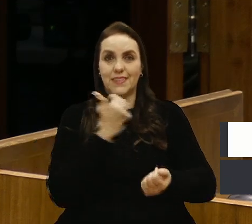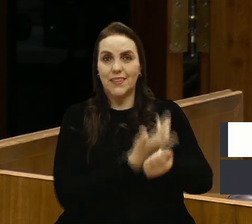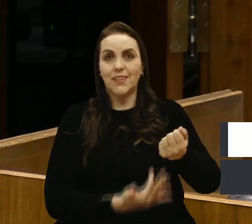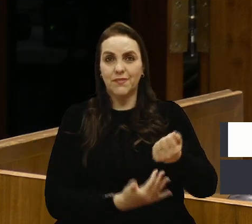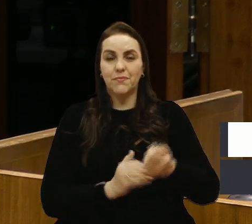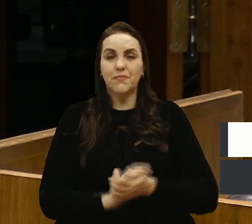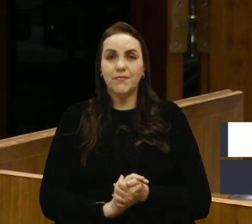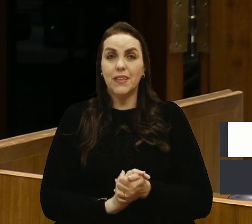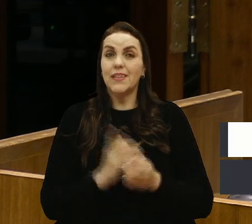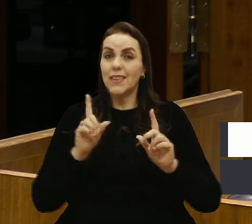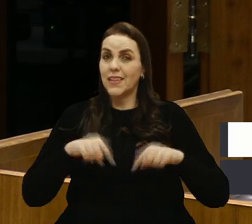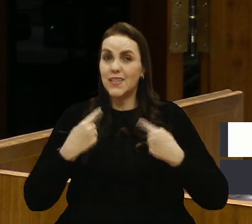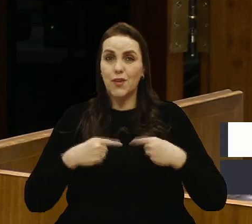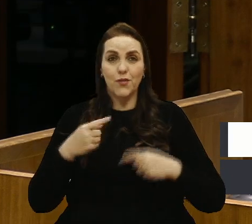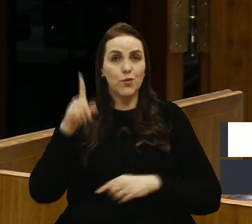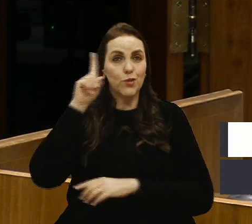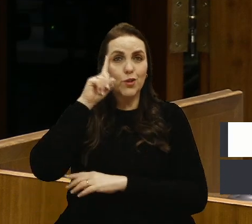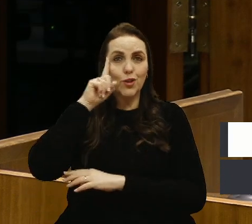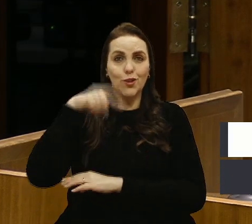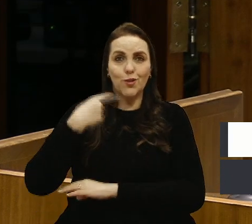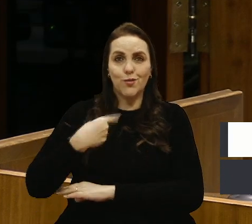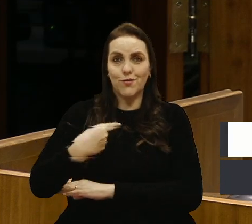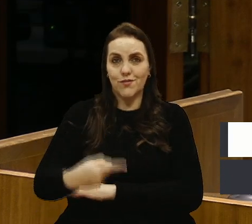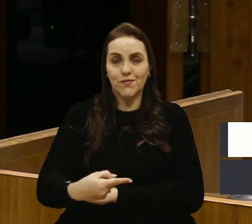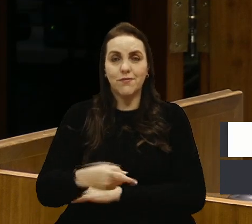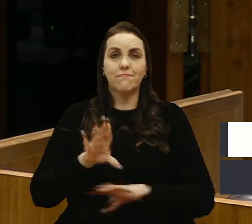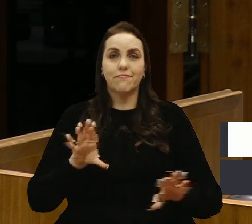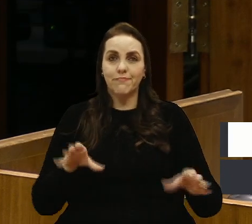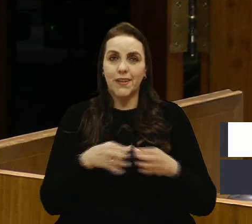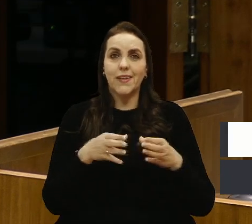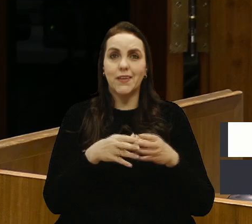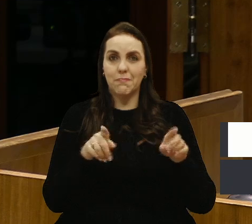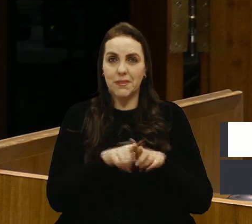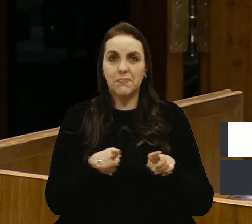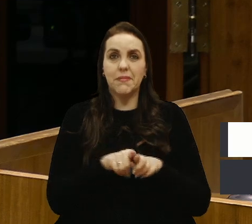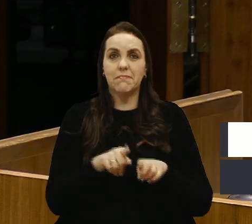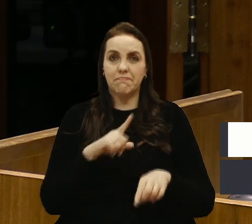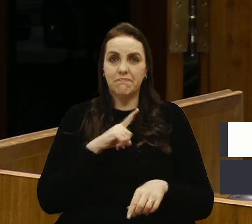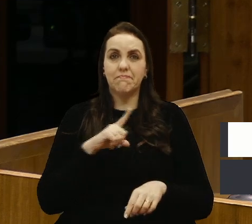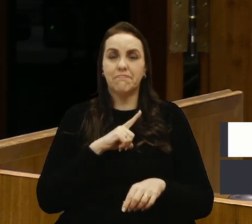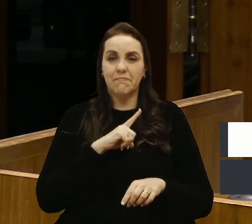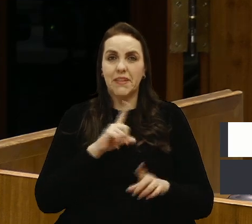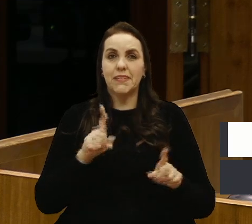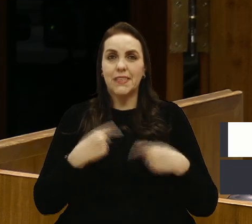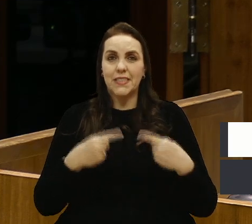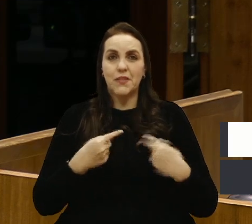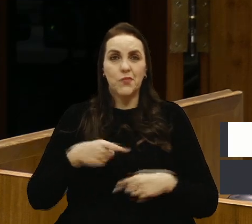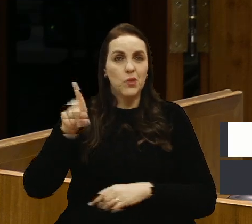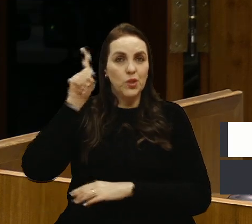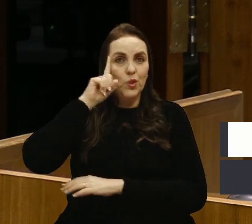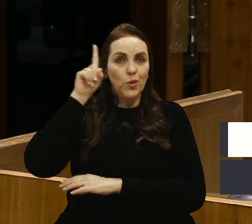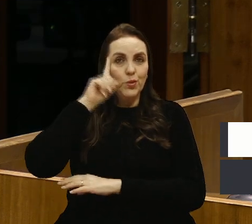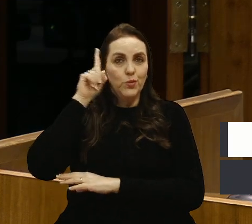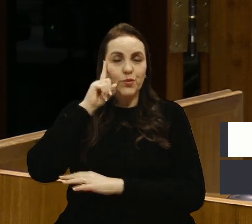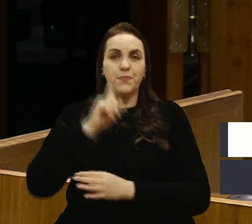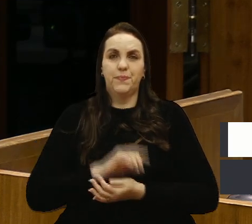desafios diários, os desafios que as nossas equipes têm todos os dias.